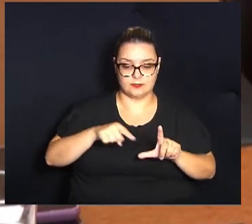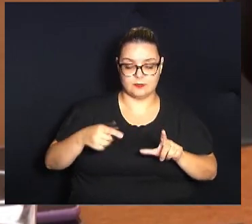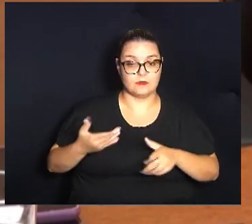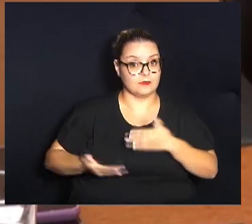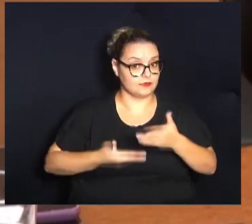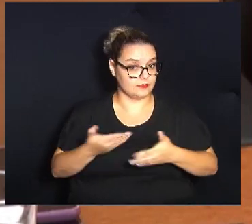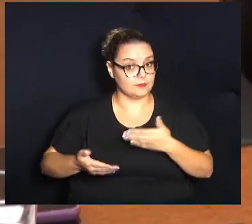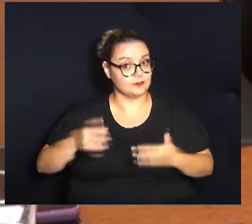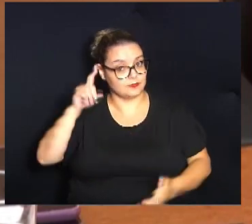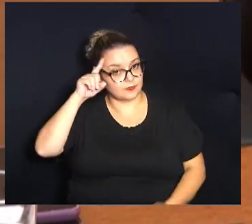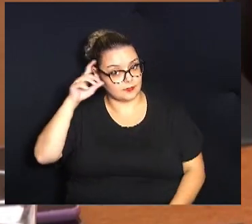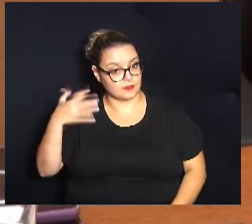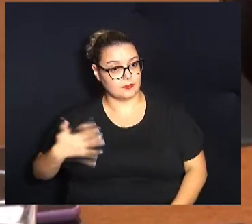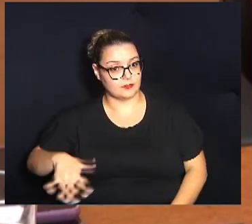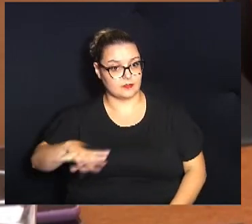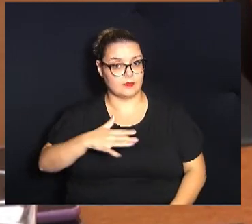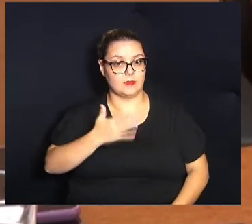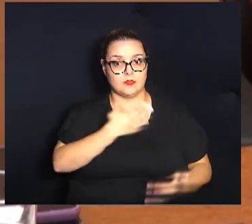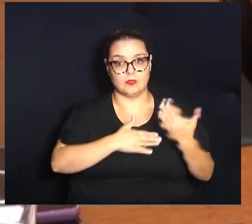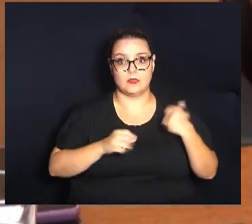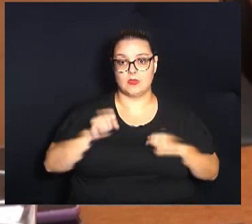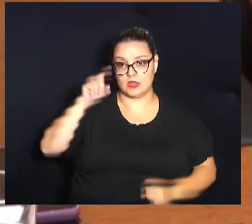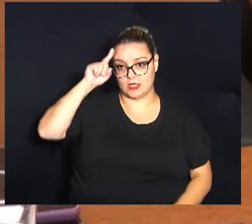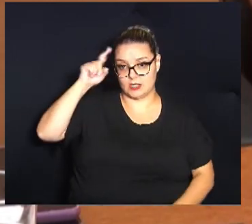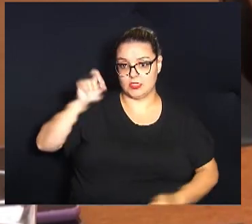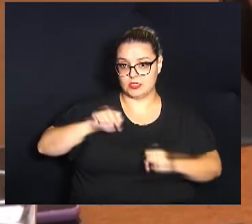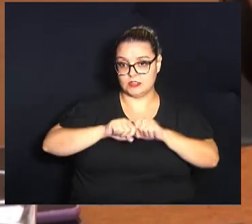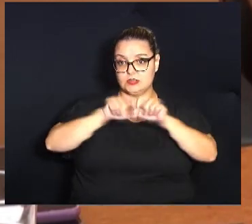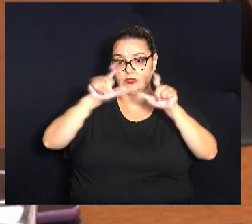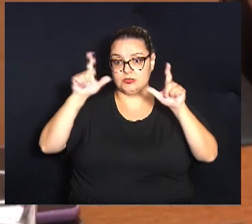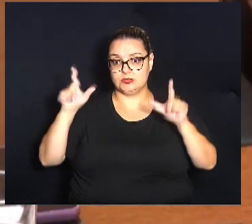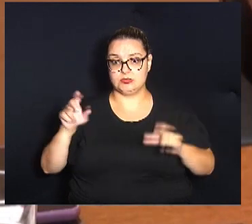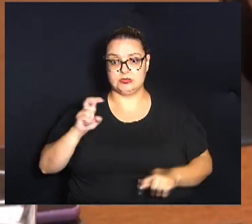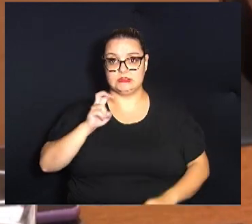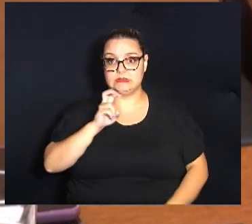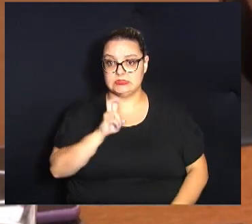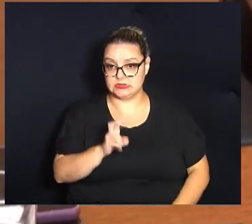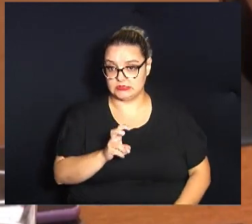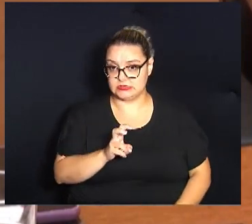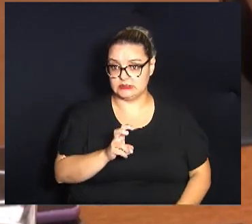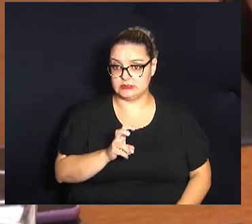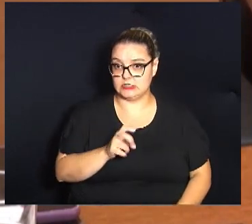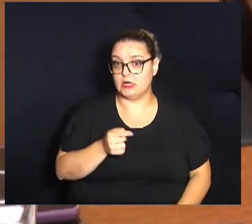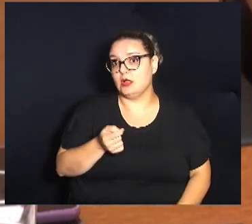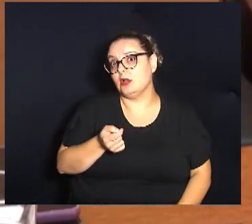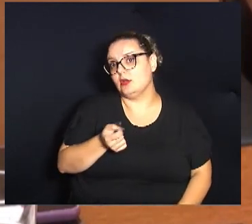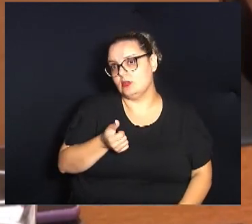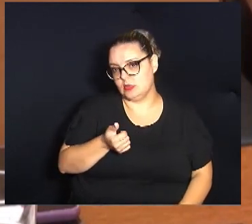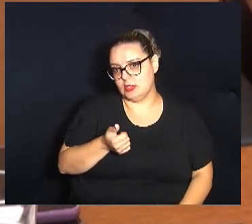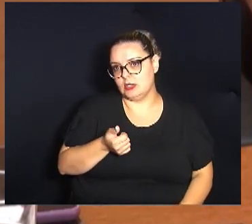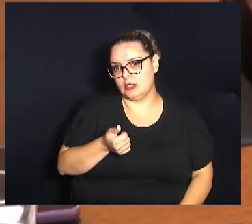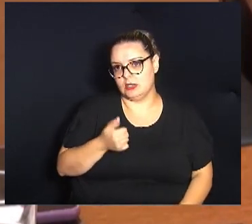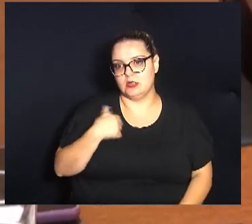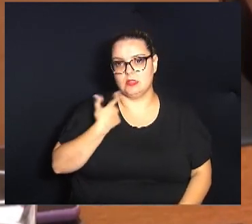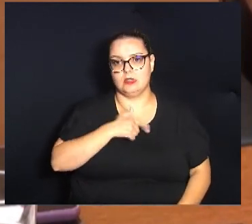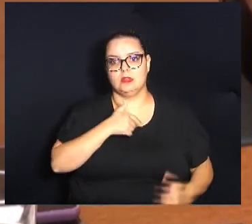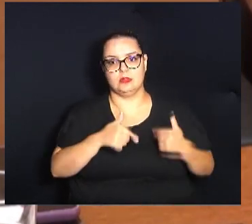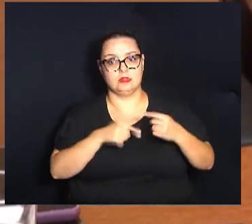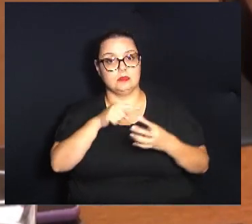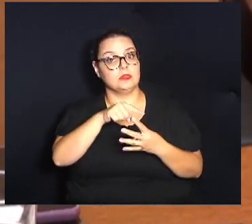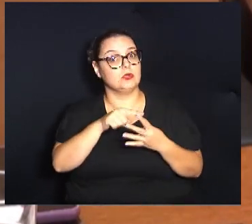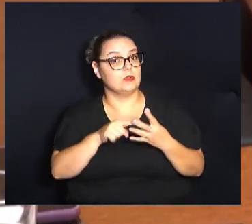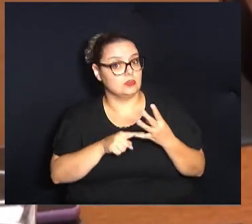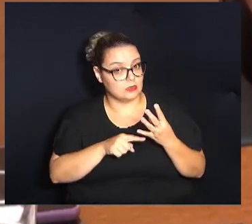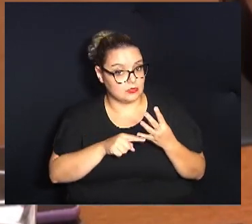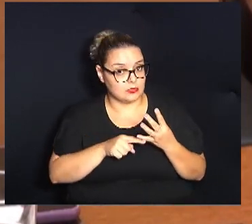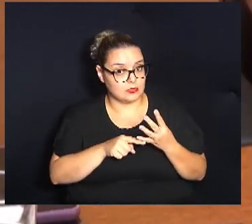diária naquela época. De dia, 5 é pouco. A gente chegou a trabalhar em 4,